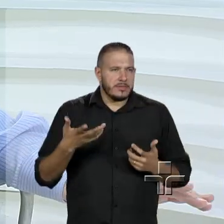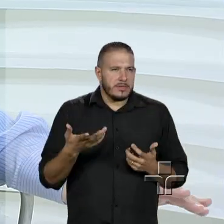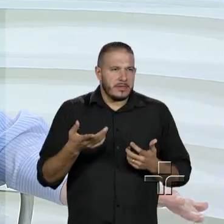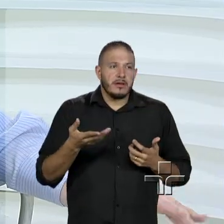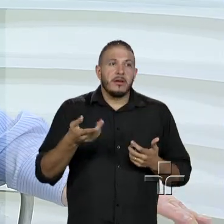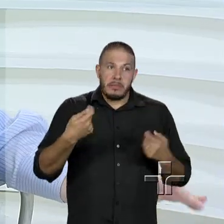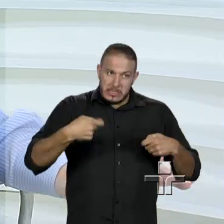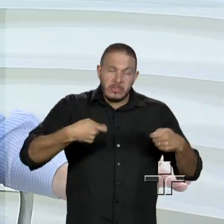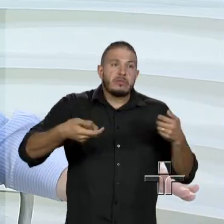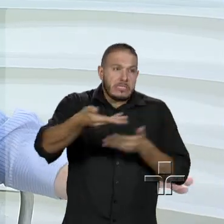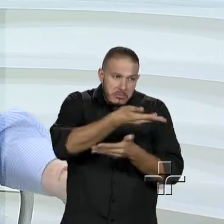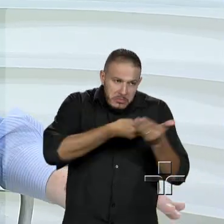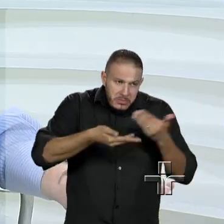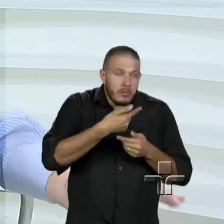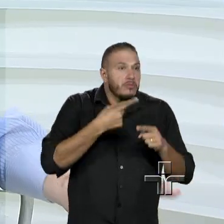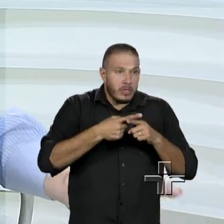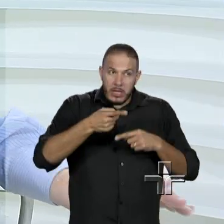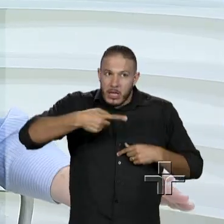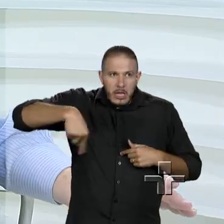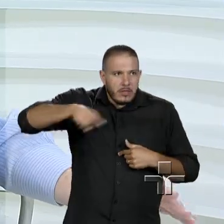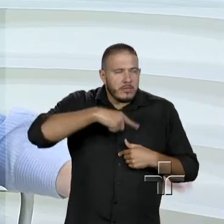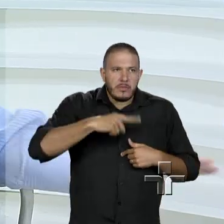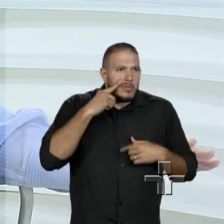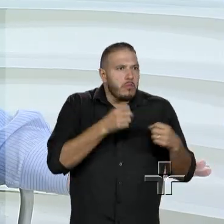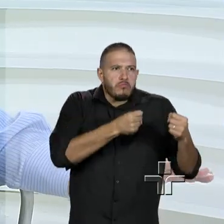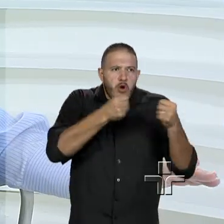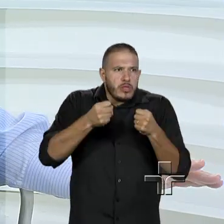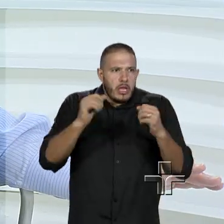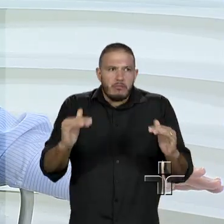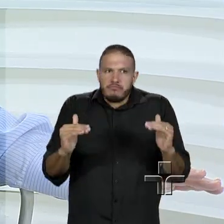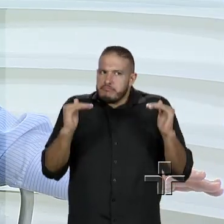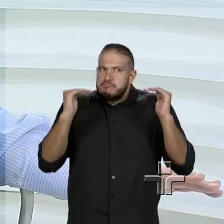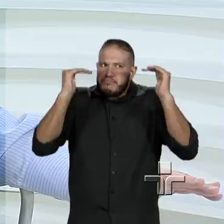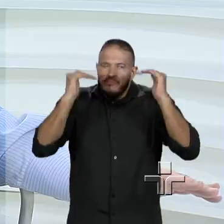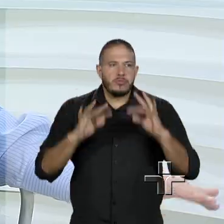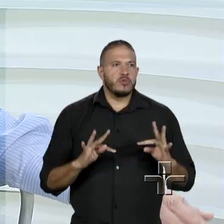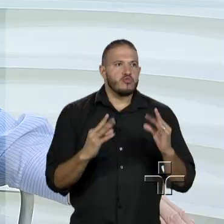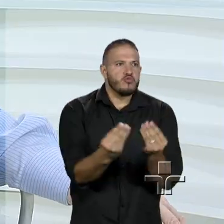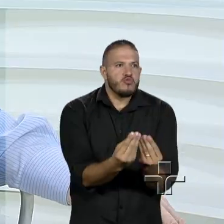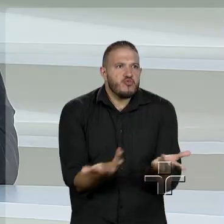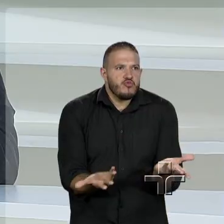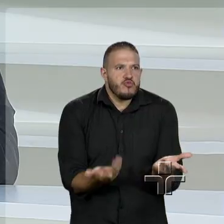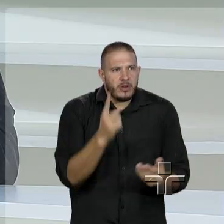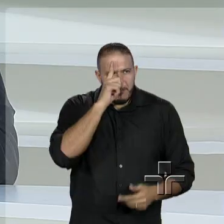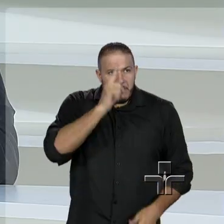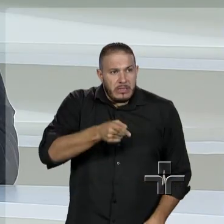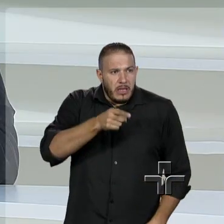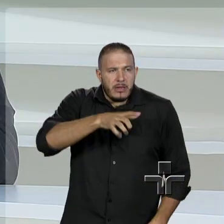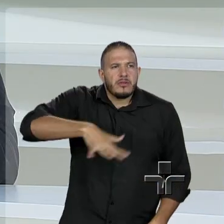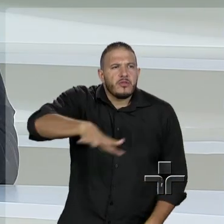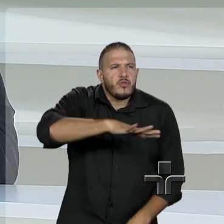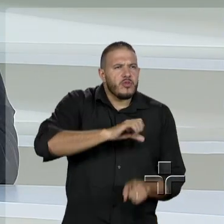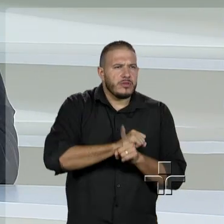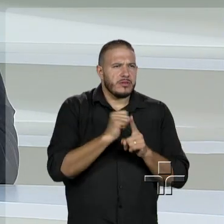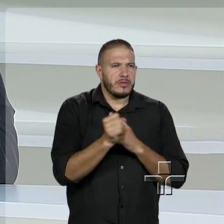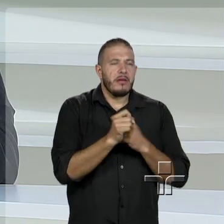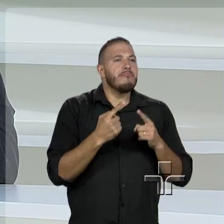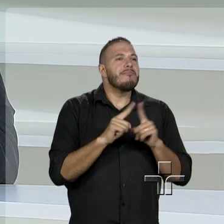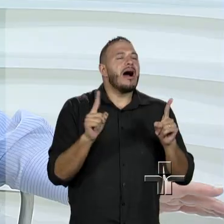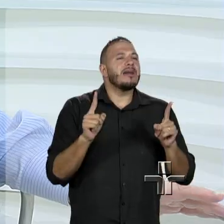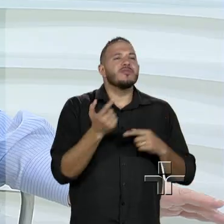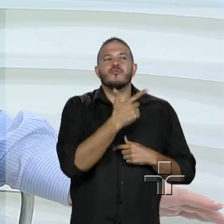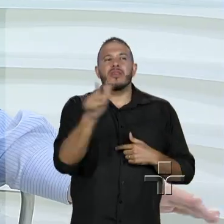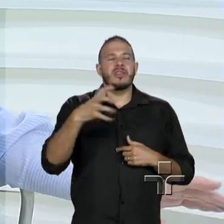Porque eles vão ter todo o poder sobre nós. Só que não existe nenhum outro